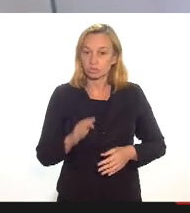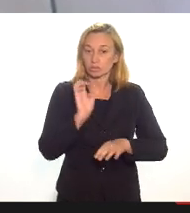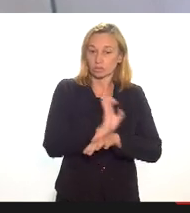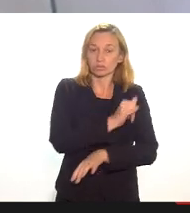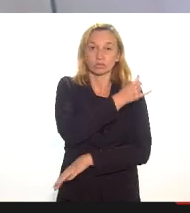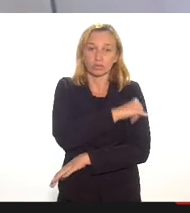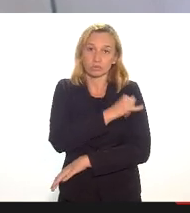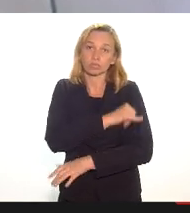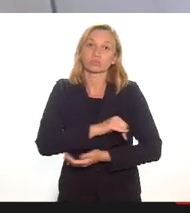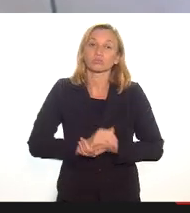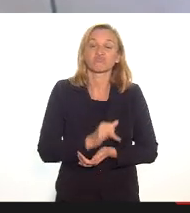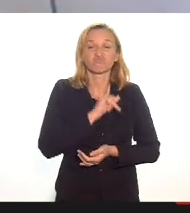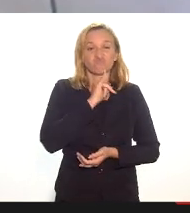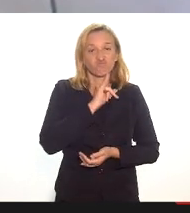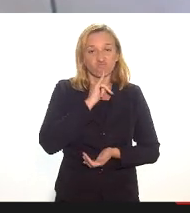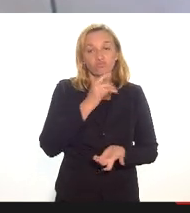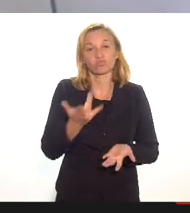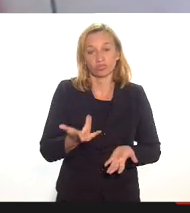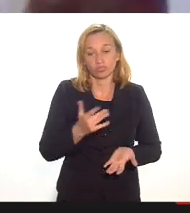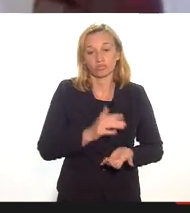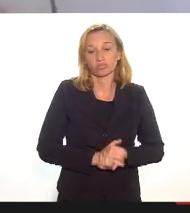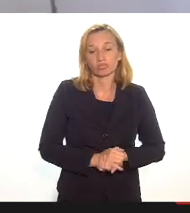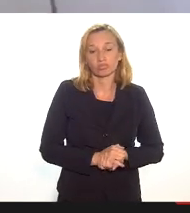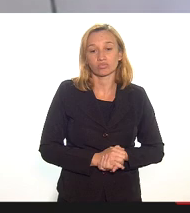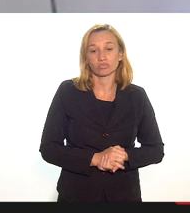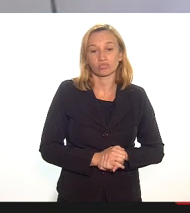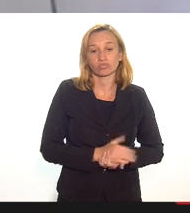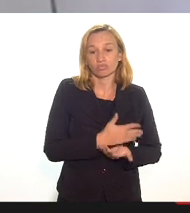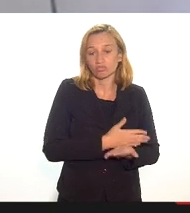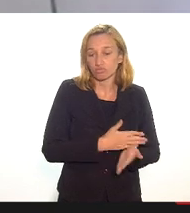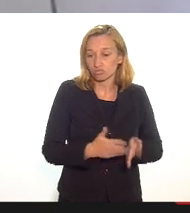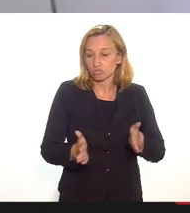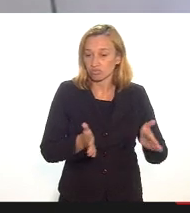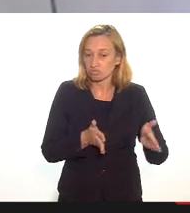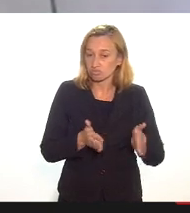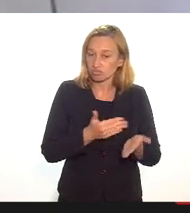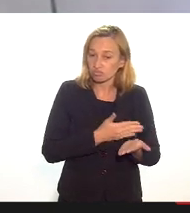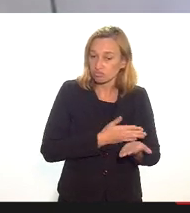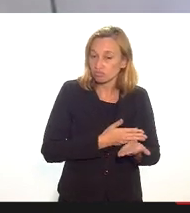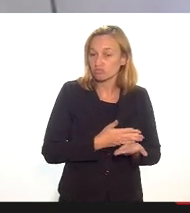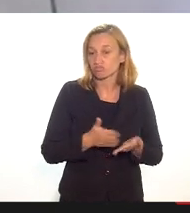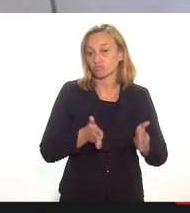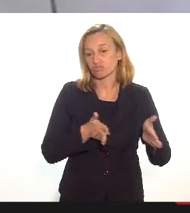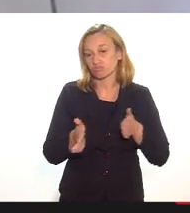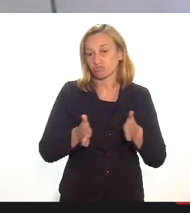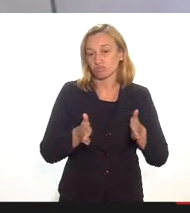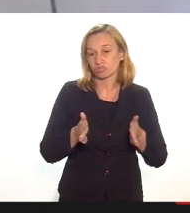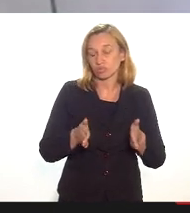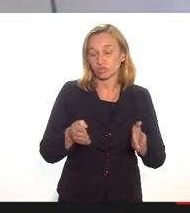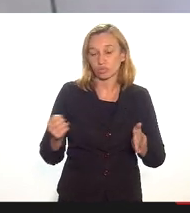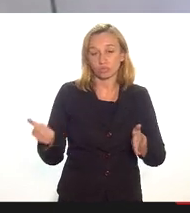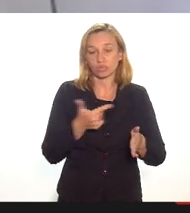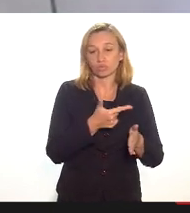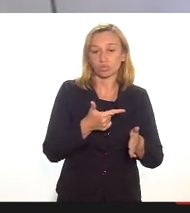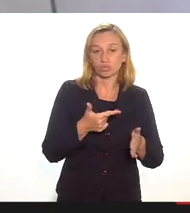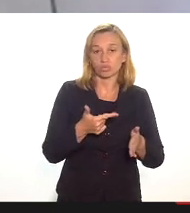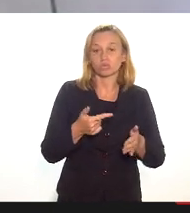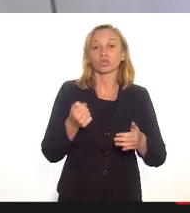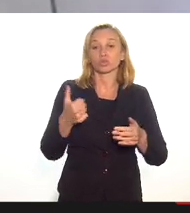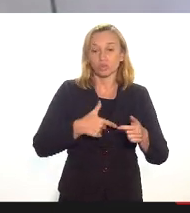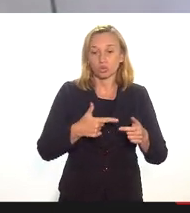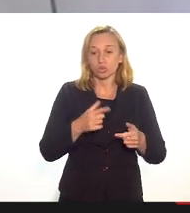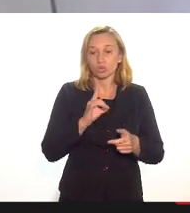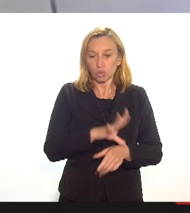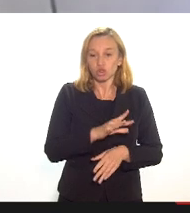Rio de Janeiro. E, infelizmente, a partir de um processo dos últimos anos, que muito bem relatado pela deputada